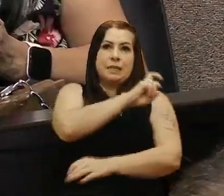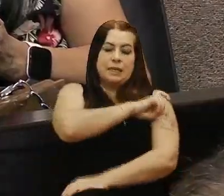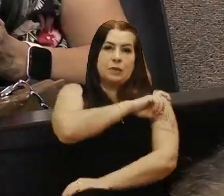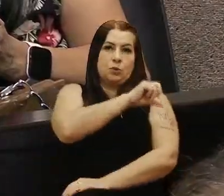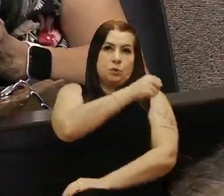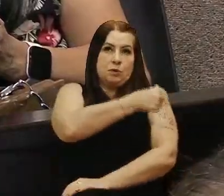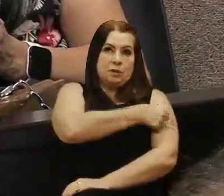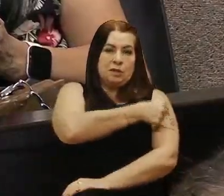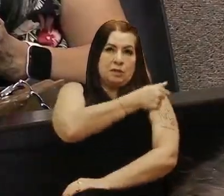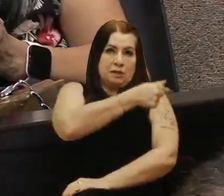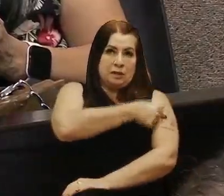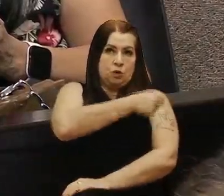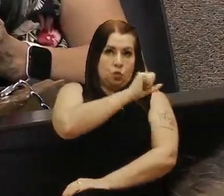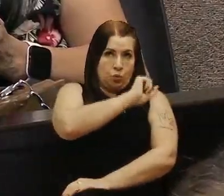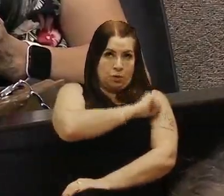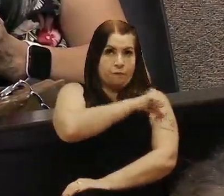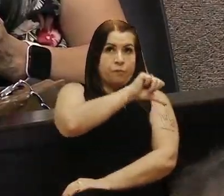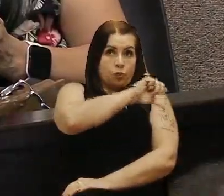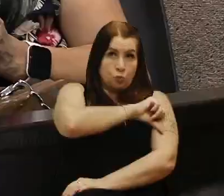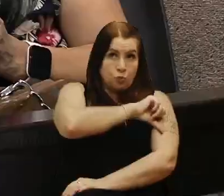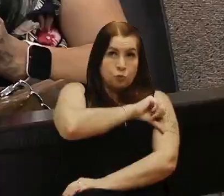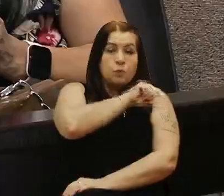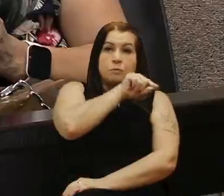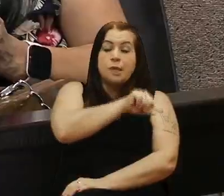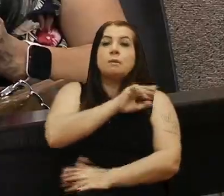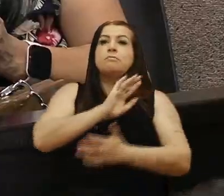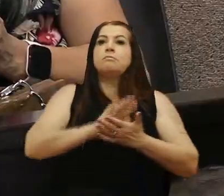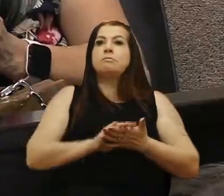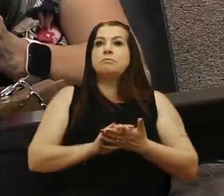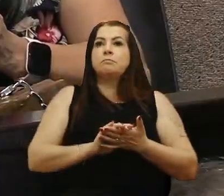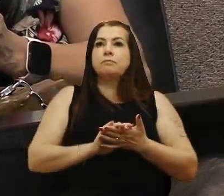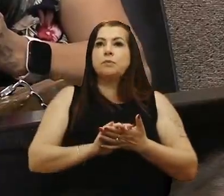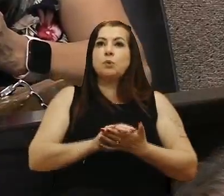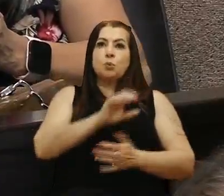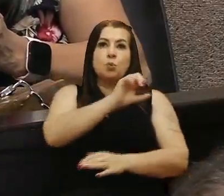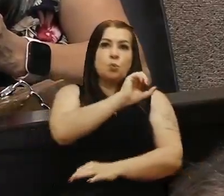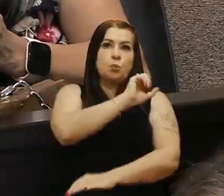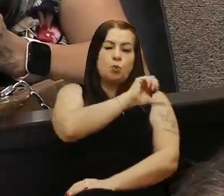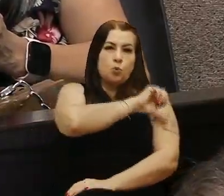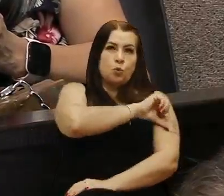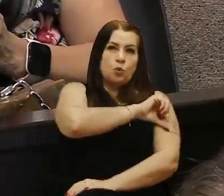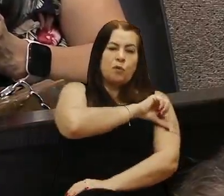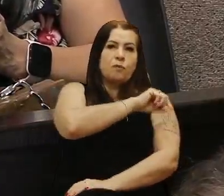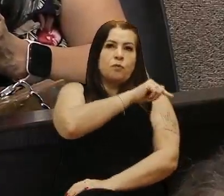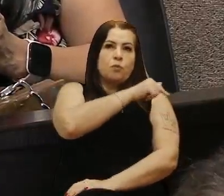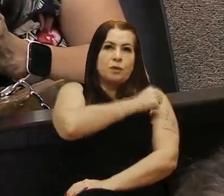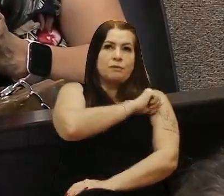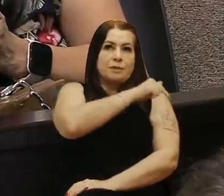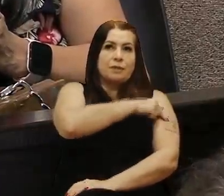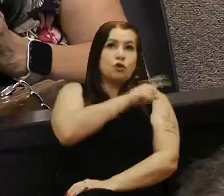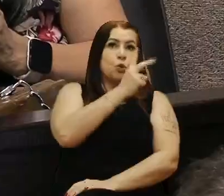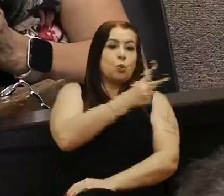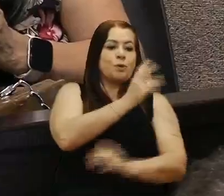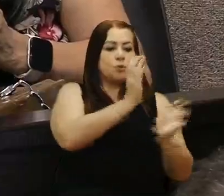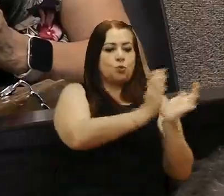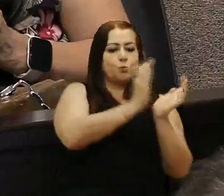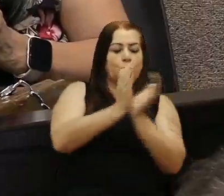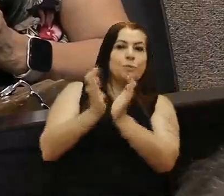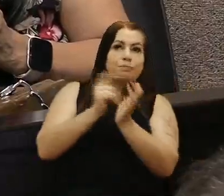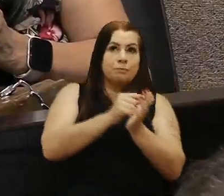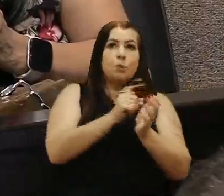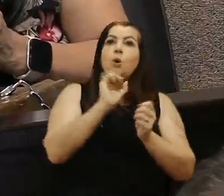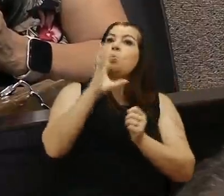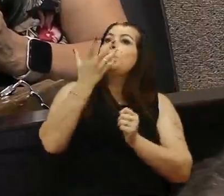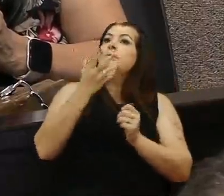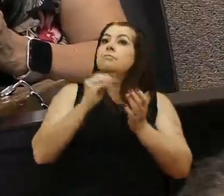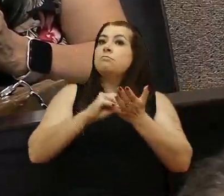6º, 7º, 8º e 9º. Sendo que o 9º, 8º e o 7º tínhamos 2 turmas. O que aconteceu se